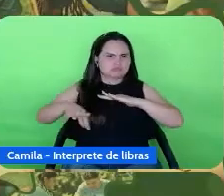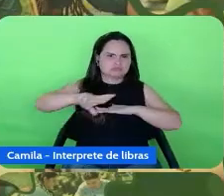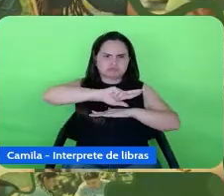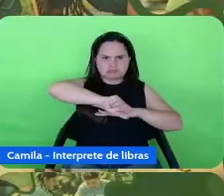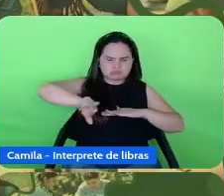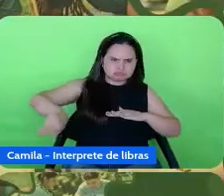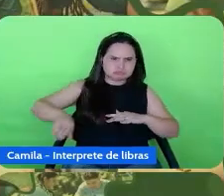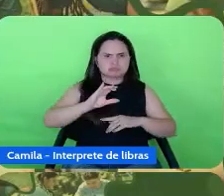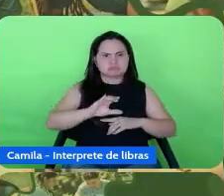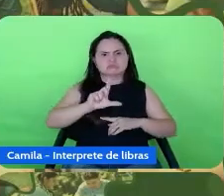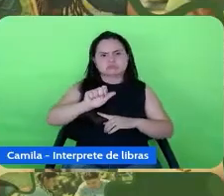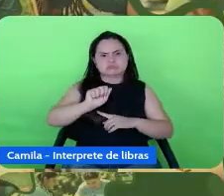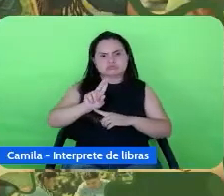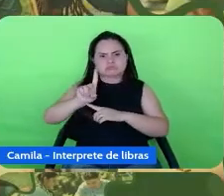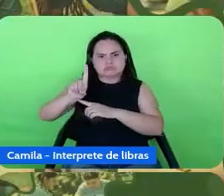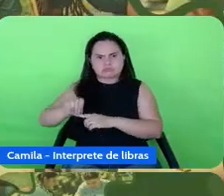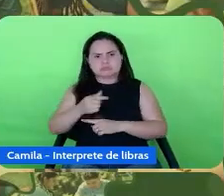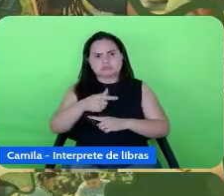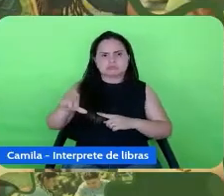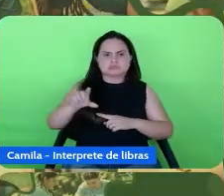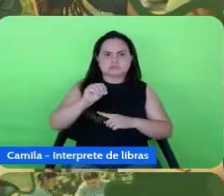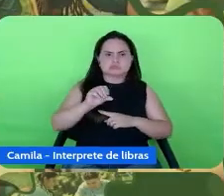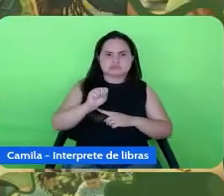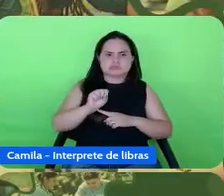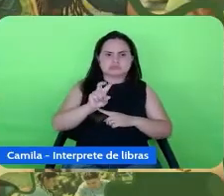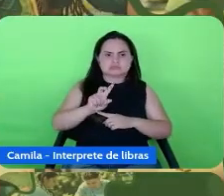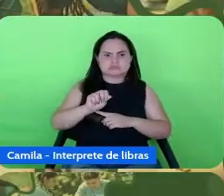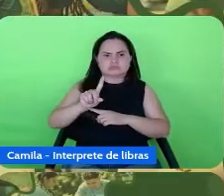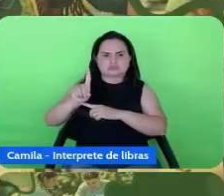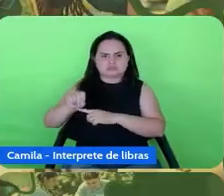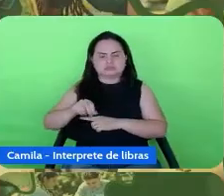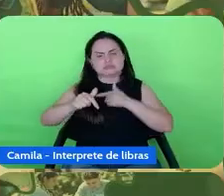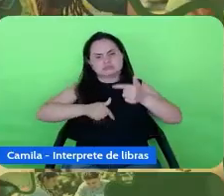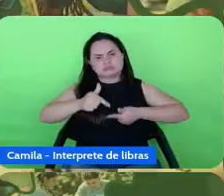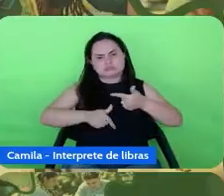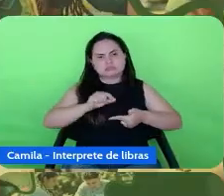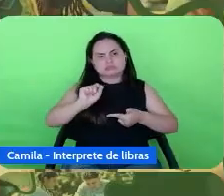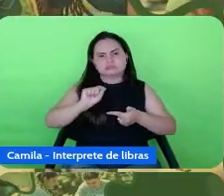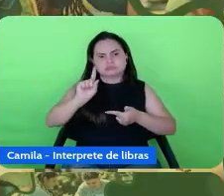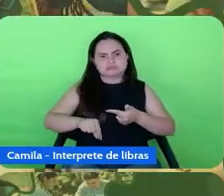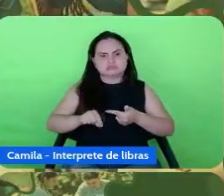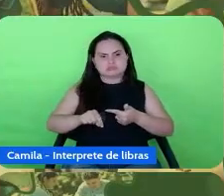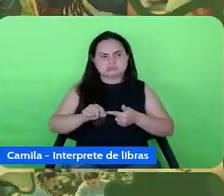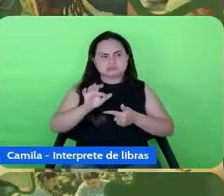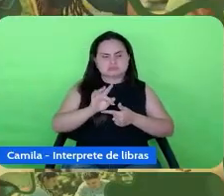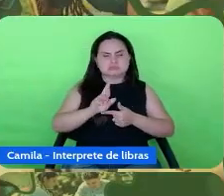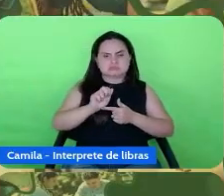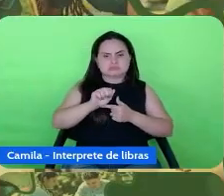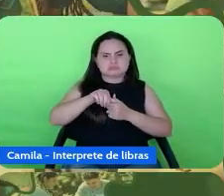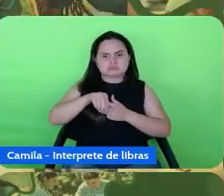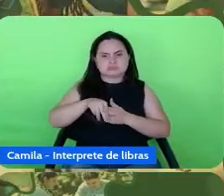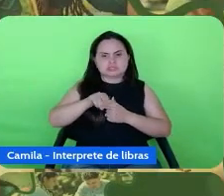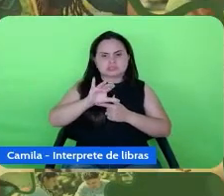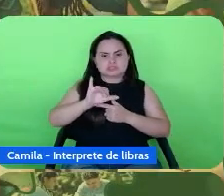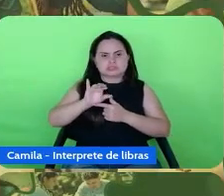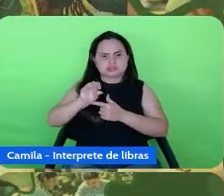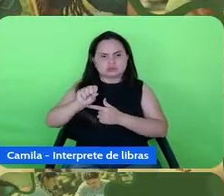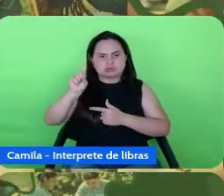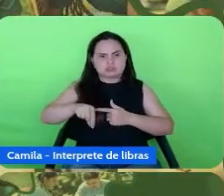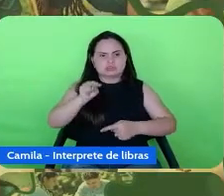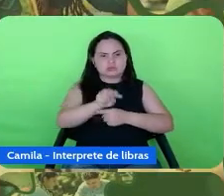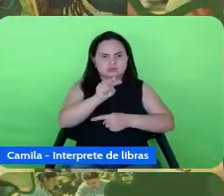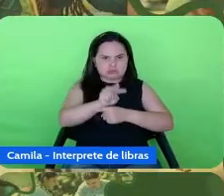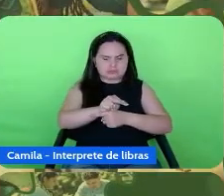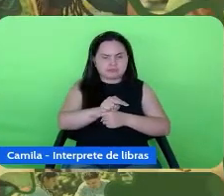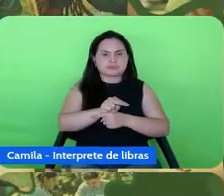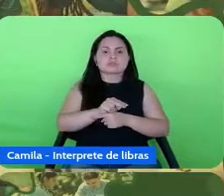professor Oswaldo e muitos outros e outras trabalhamos, que é a economia de Francisco e Clara, né? A economia de cuidar. E a